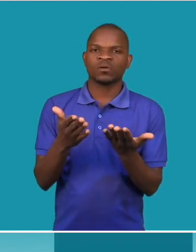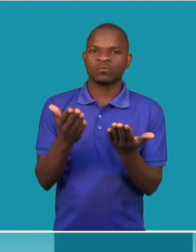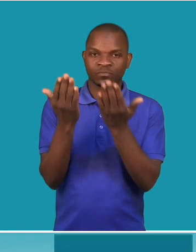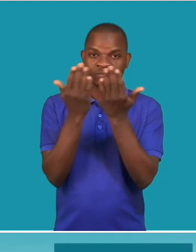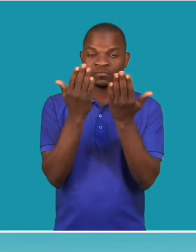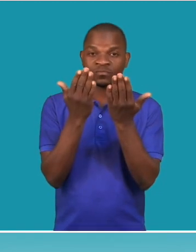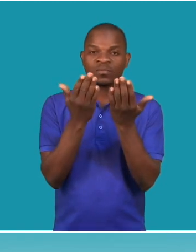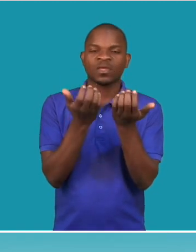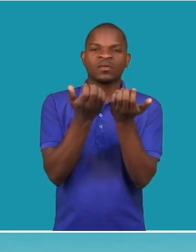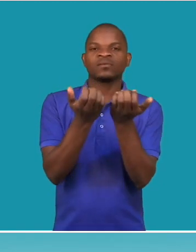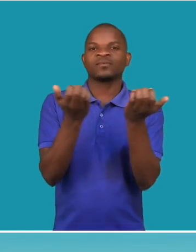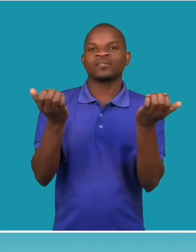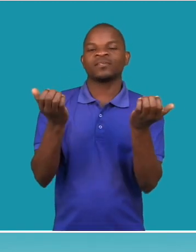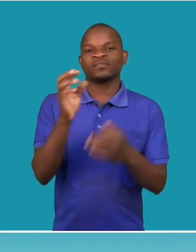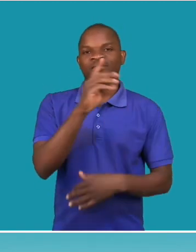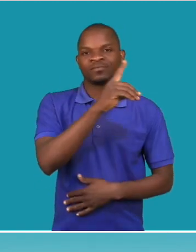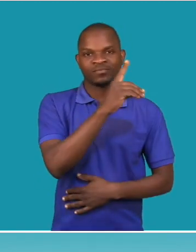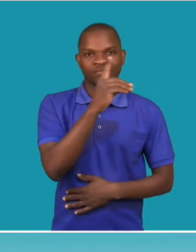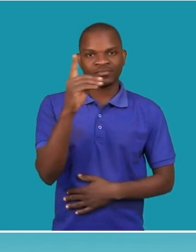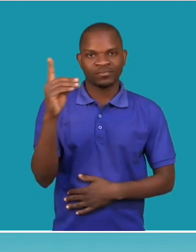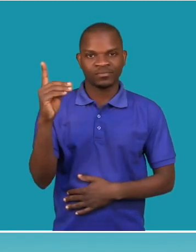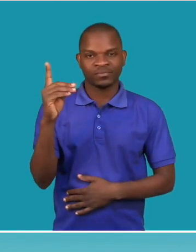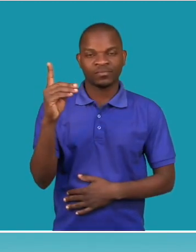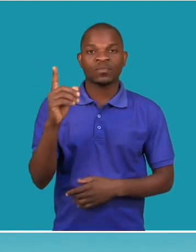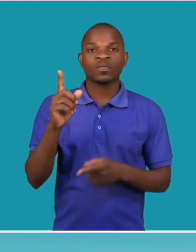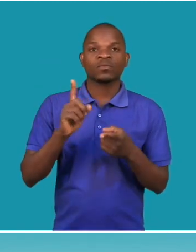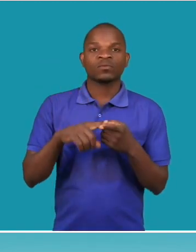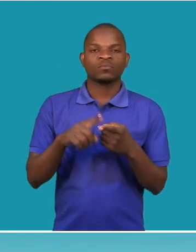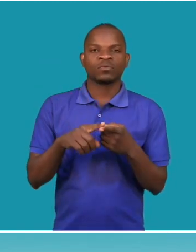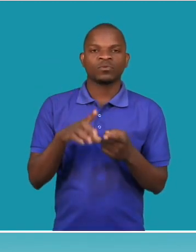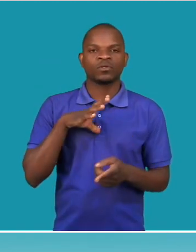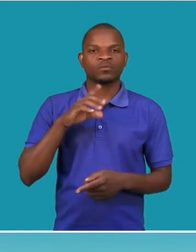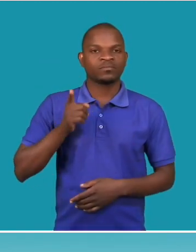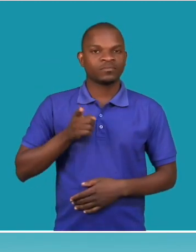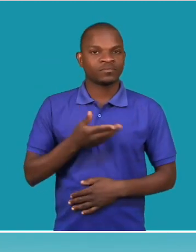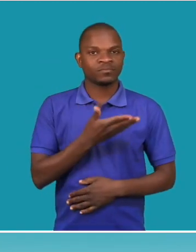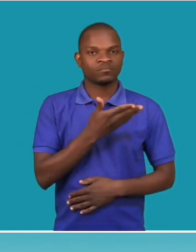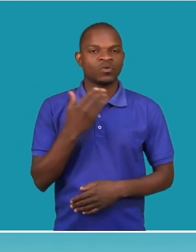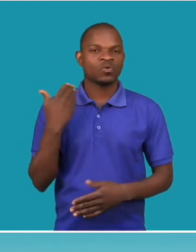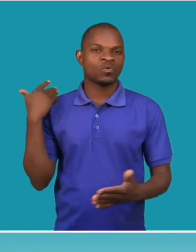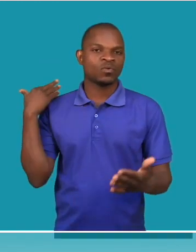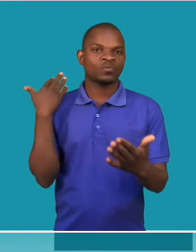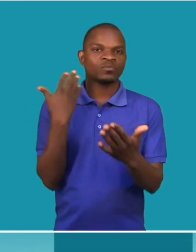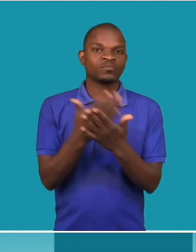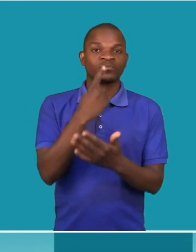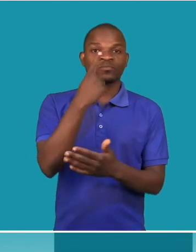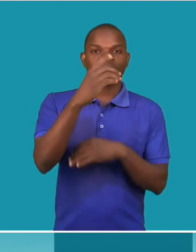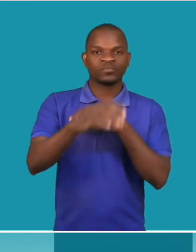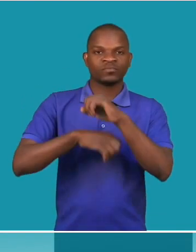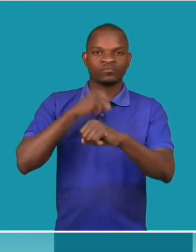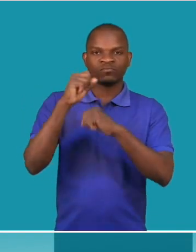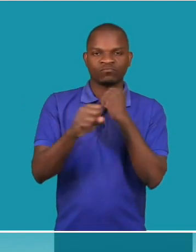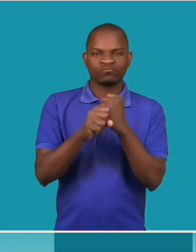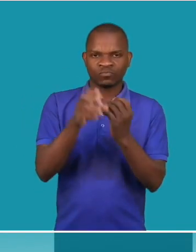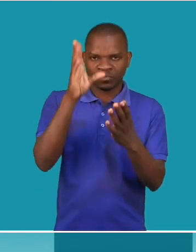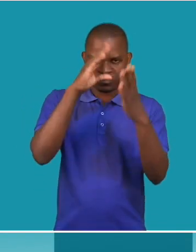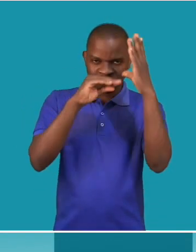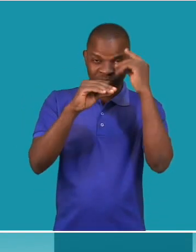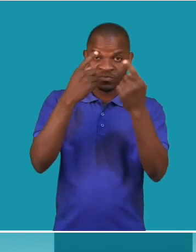com crianças com necessidades sociais, está aqui a Carolina há um ano, e está a aprender